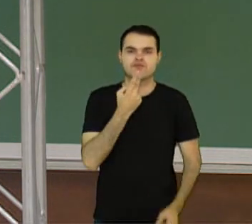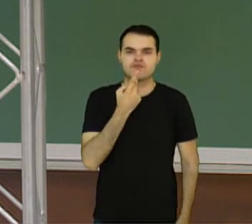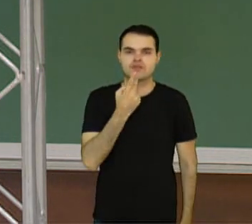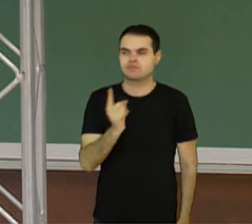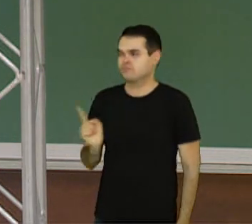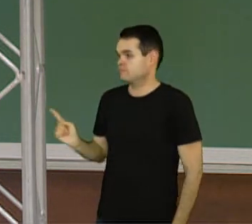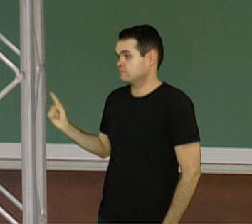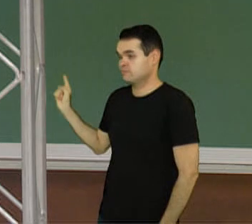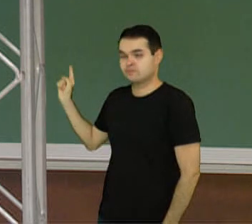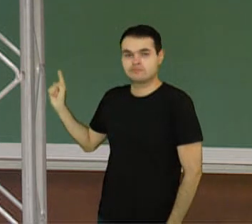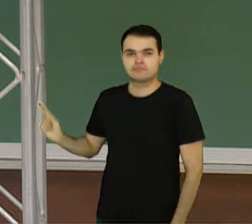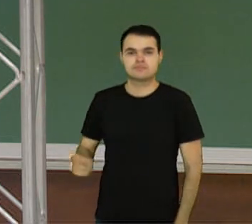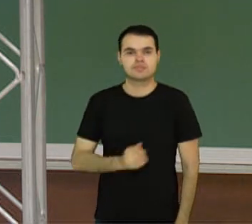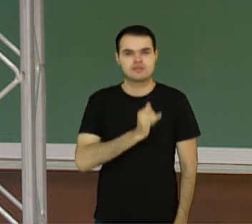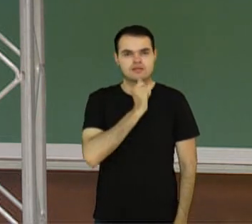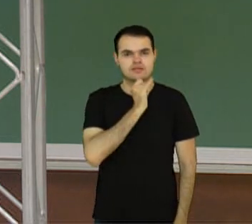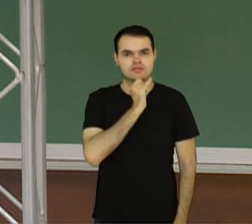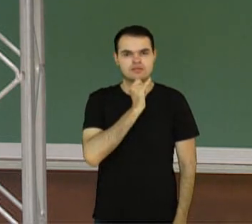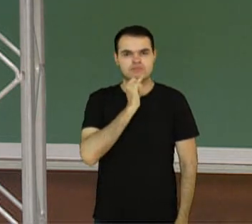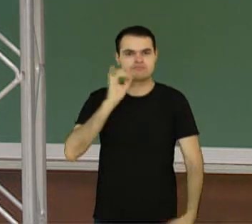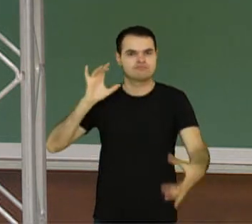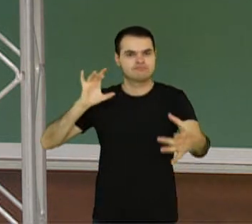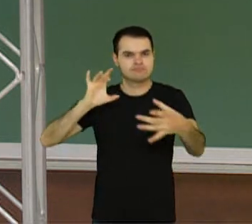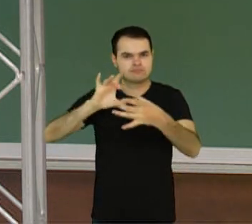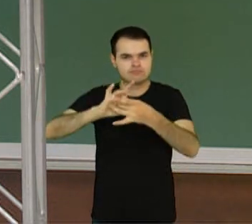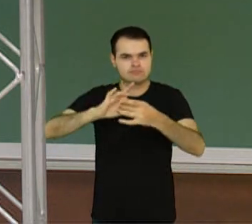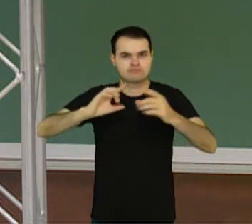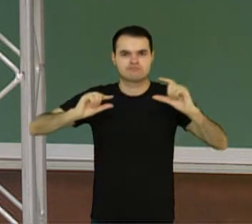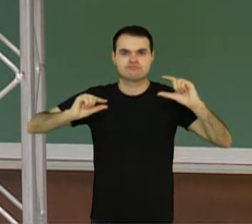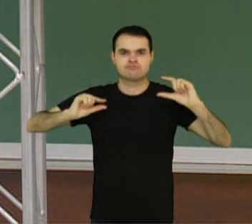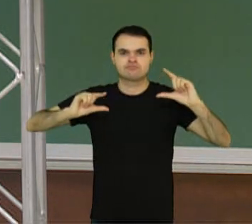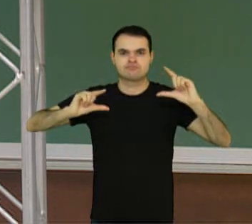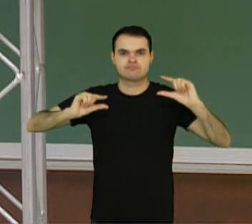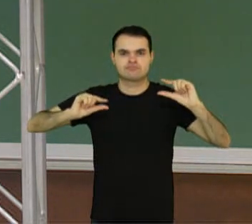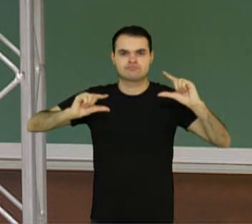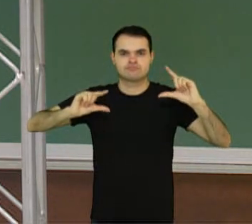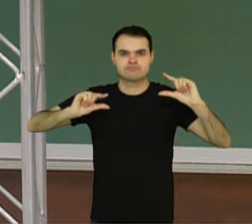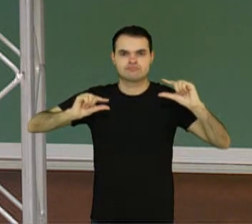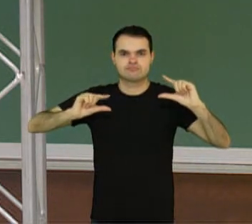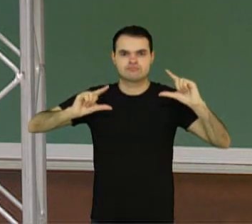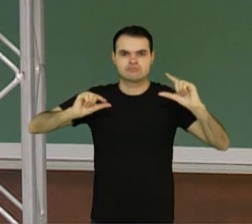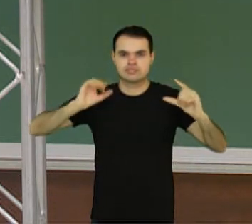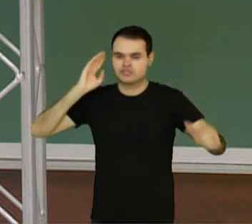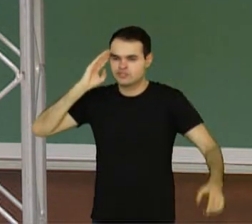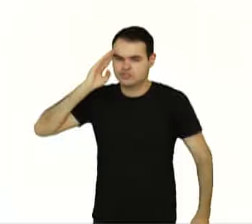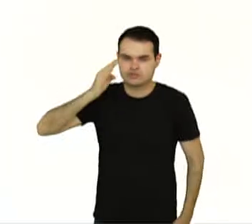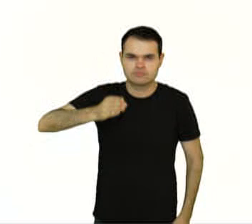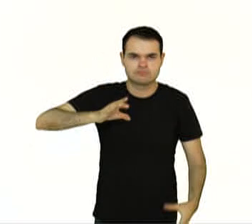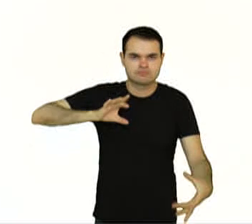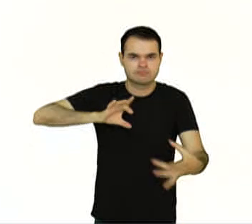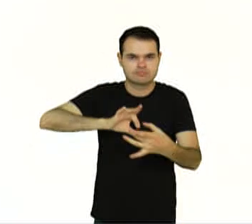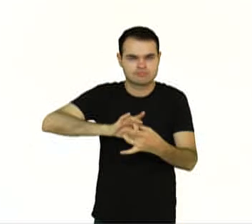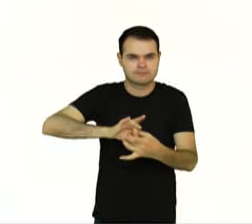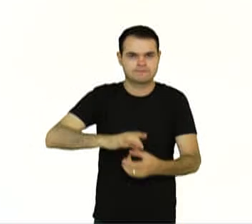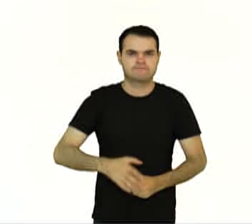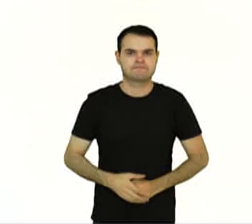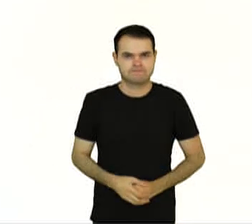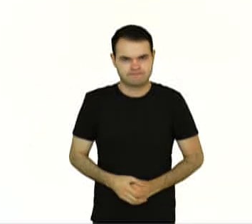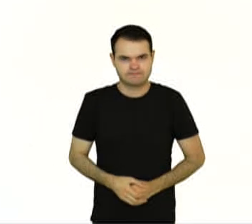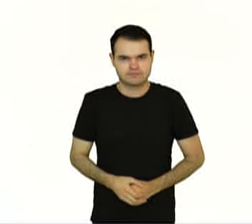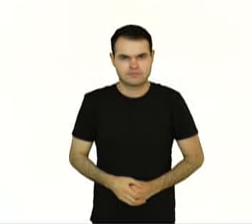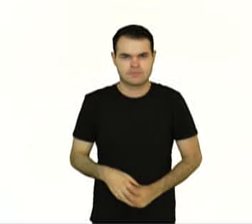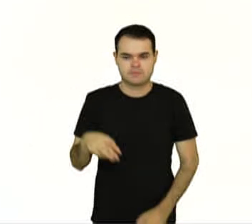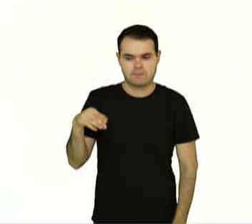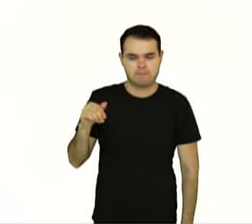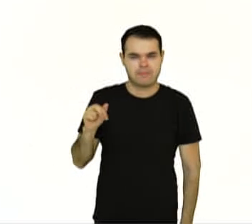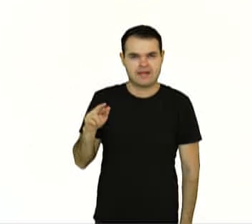esse exemplo que também envolve as grandezas diretamente proporcionais, ok? Olha lá. Maria